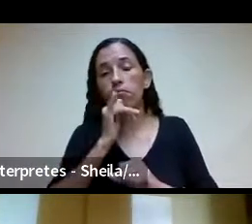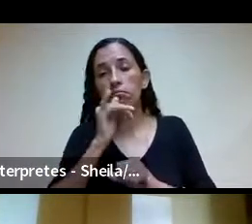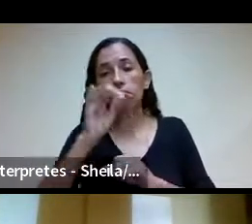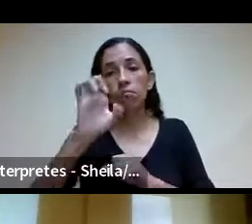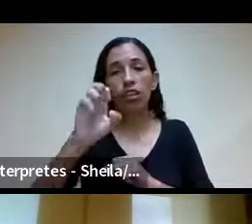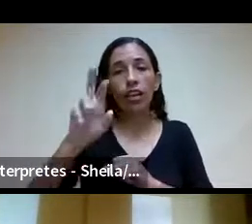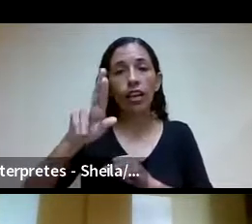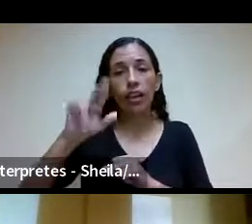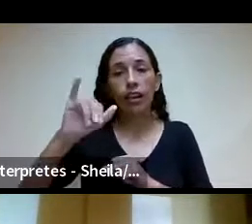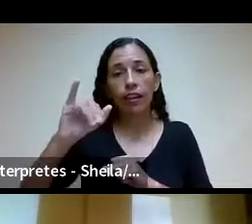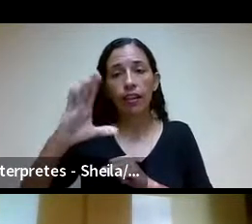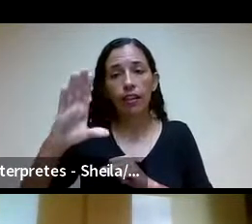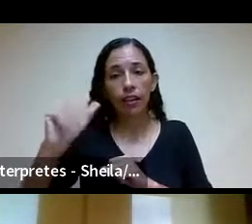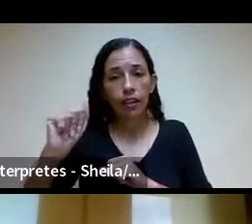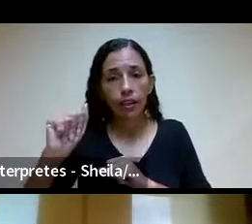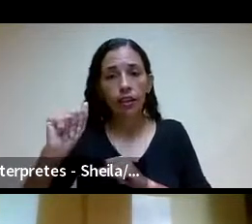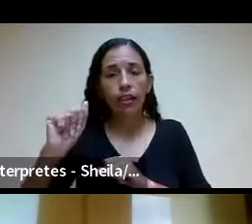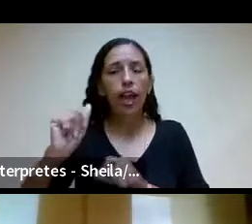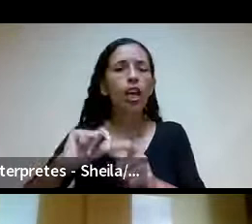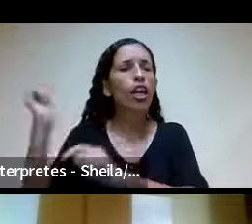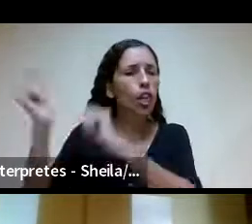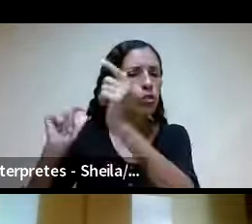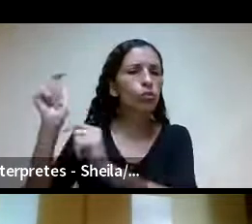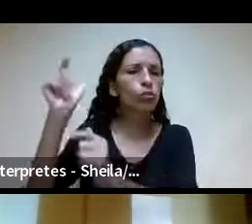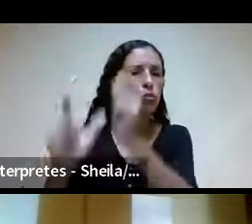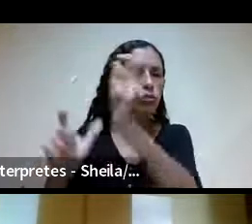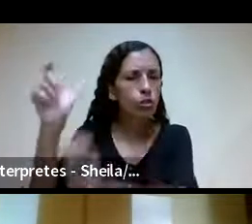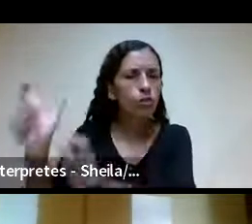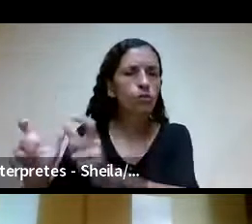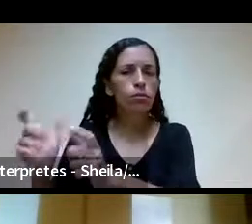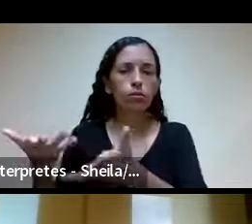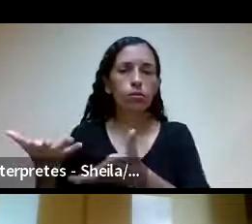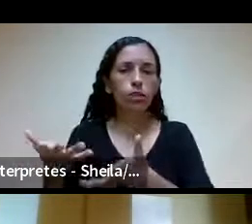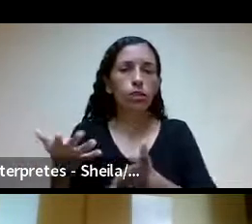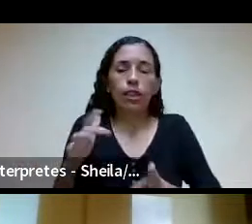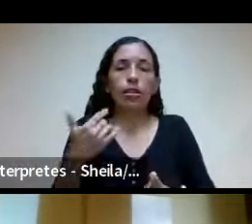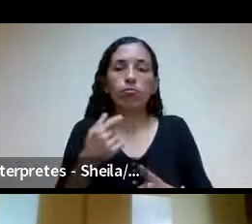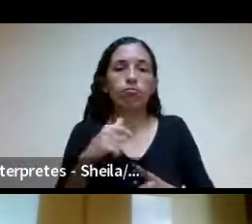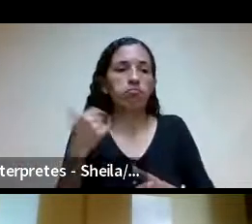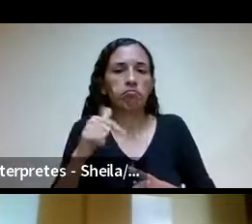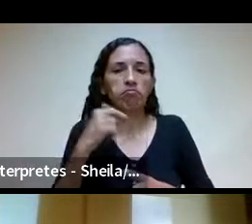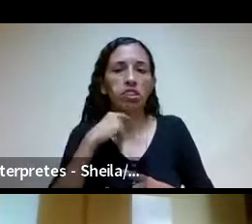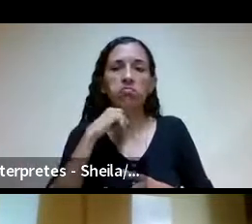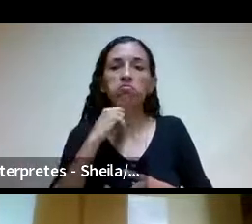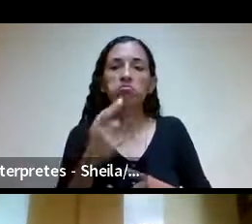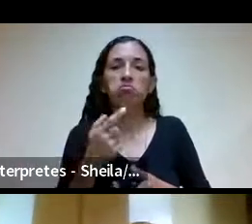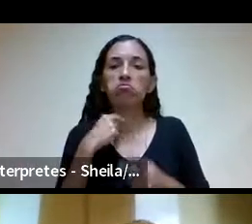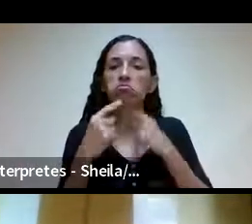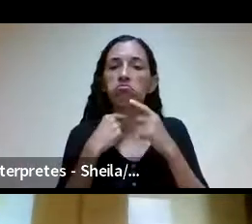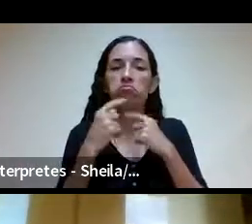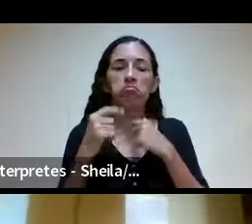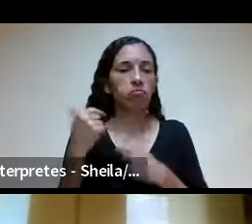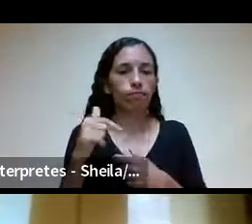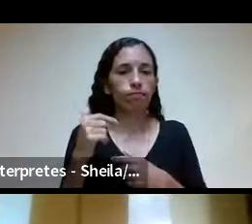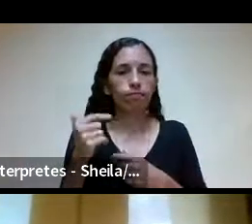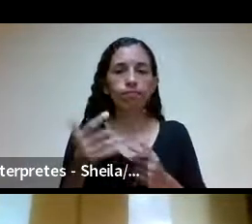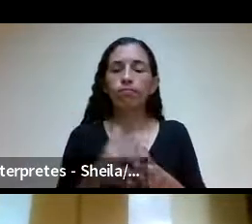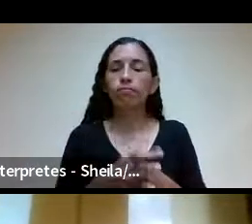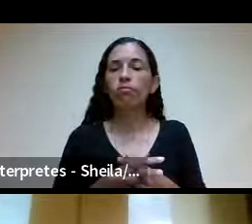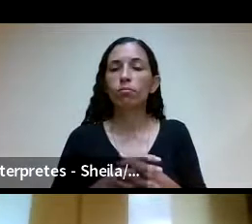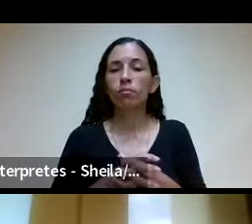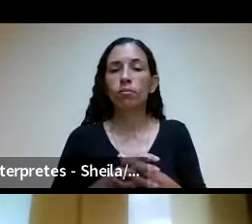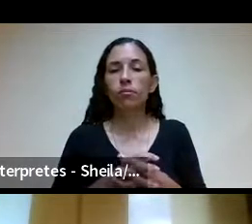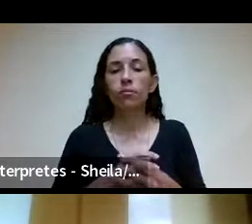as demais identificadas dentro do veículo. Não há controvérsia sobre isso. Nós arrolamos como testemunha